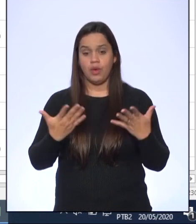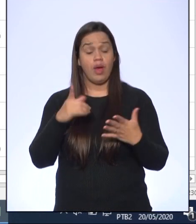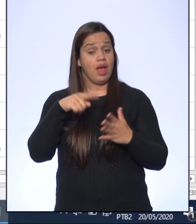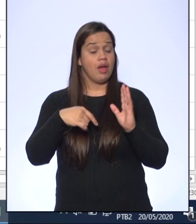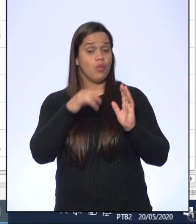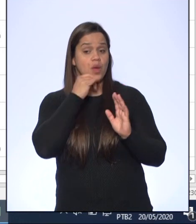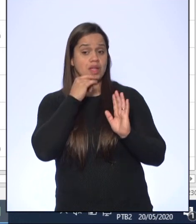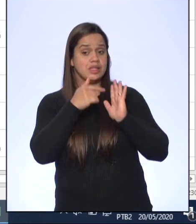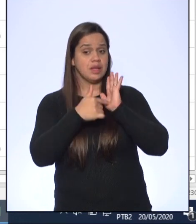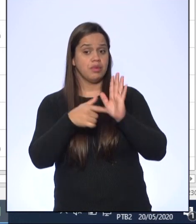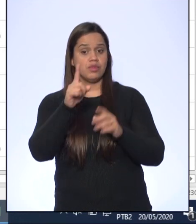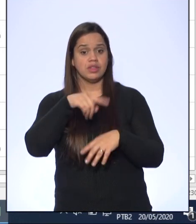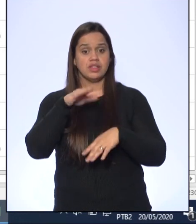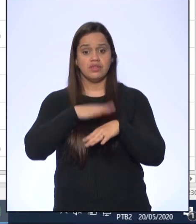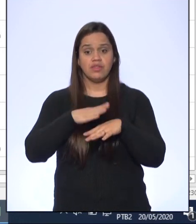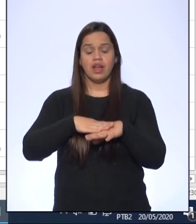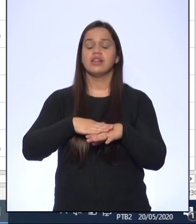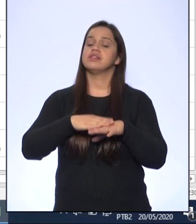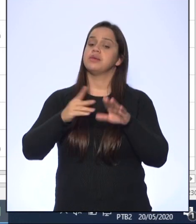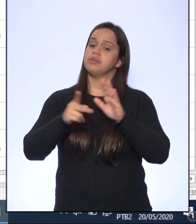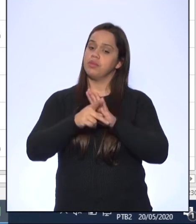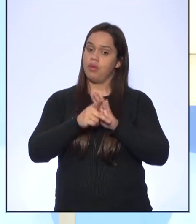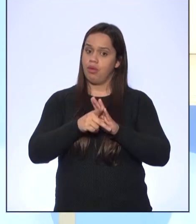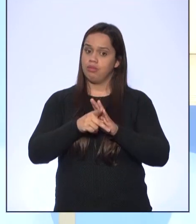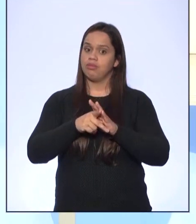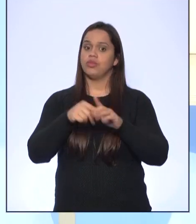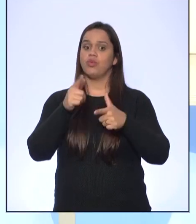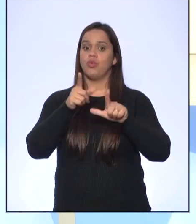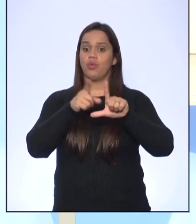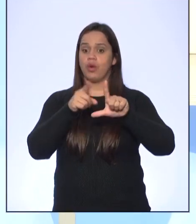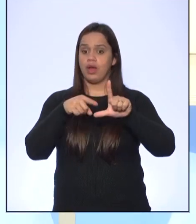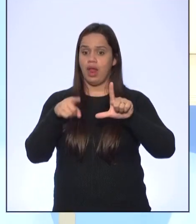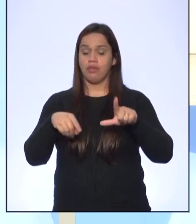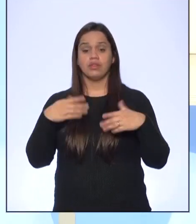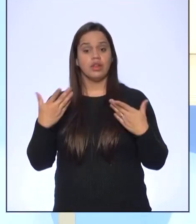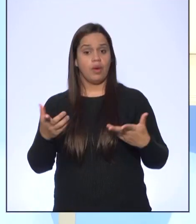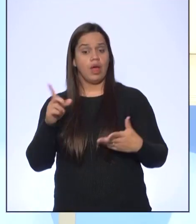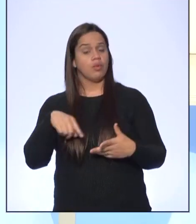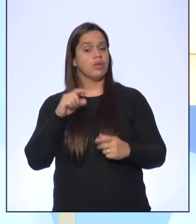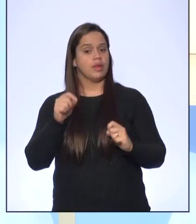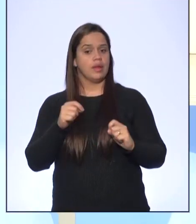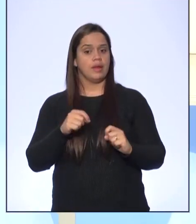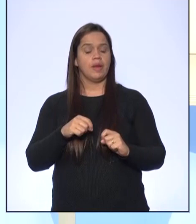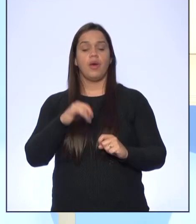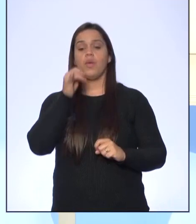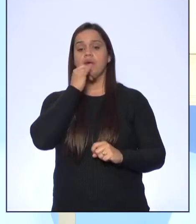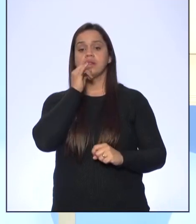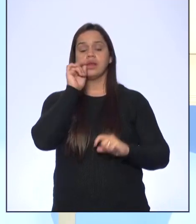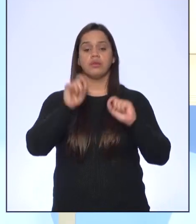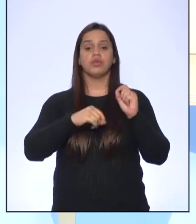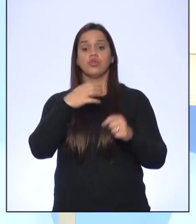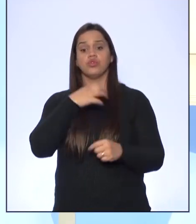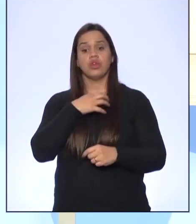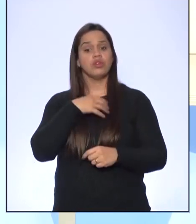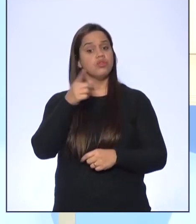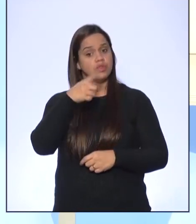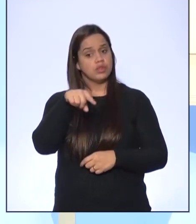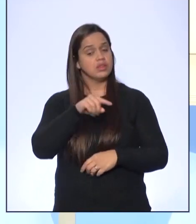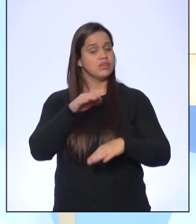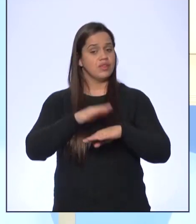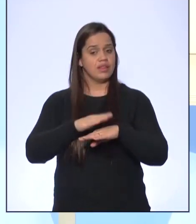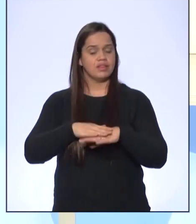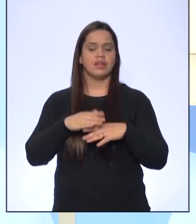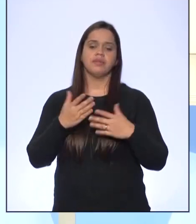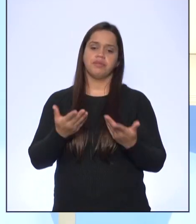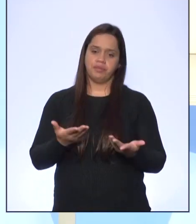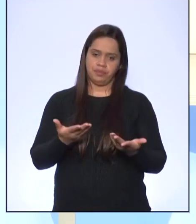esse determinado gráfico, né? Então, é uma das formas. Então, esse é um dos modelos, esse é um dos jeitos de vocês fazerem.